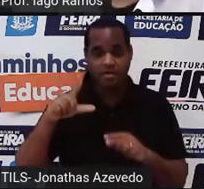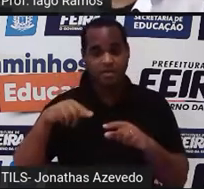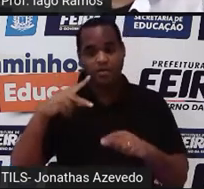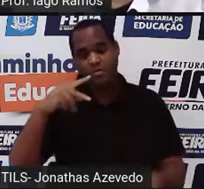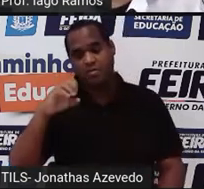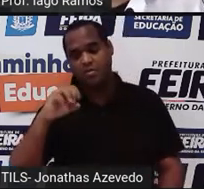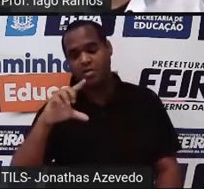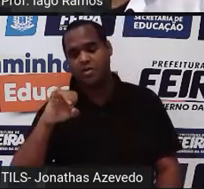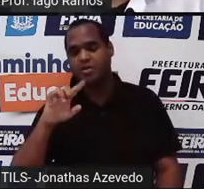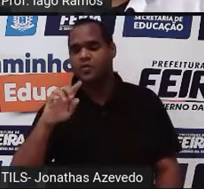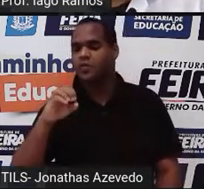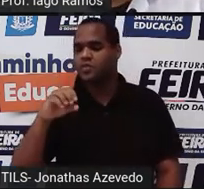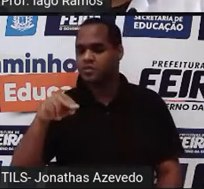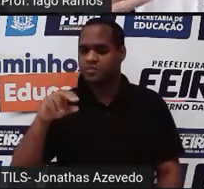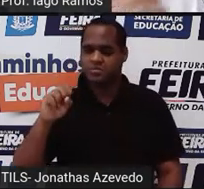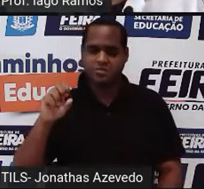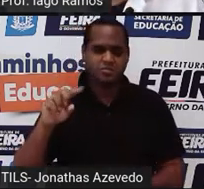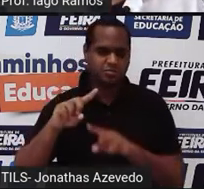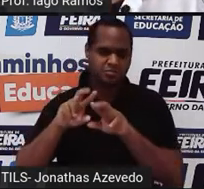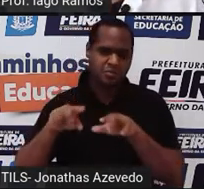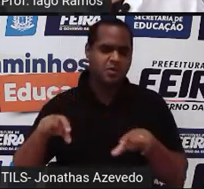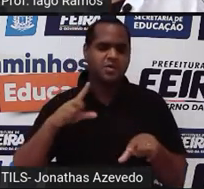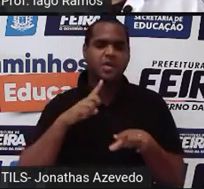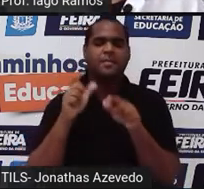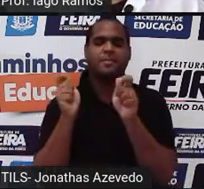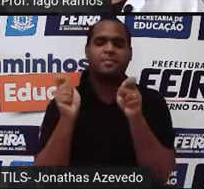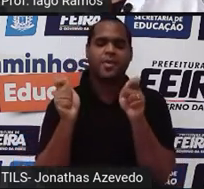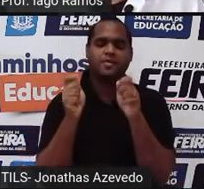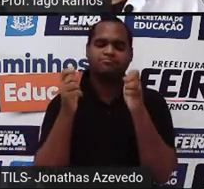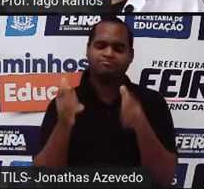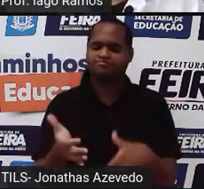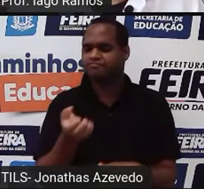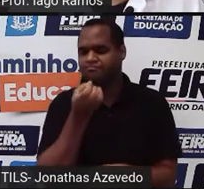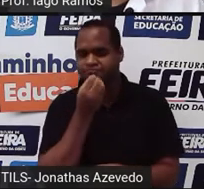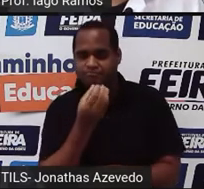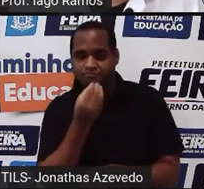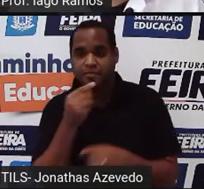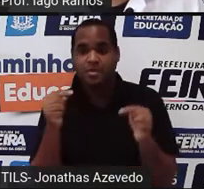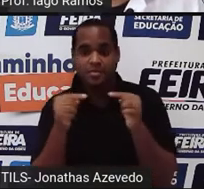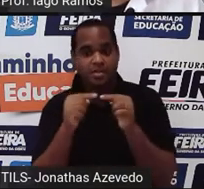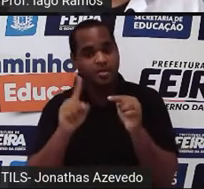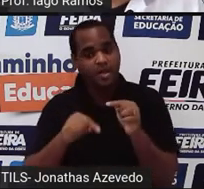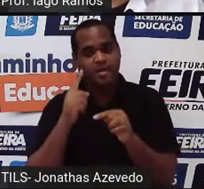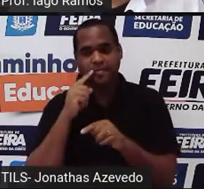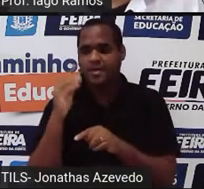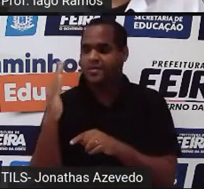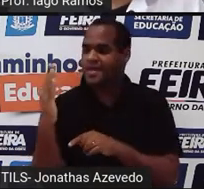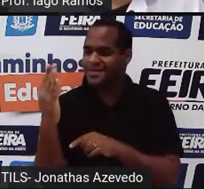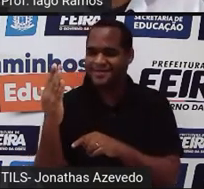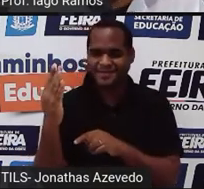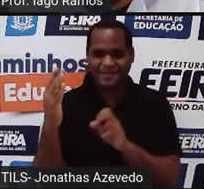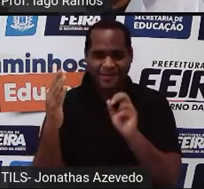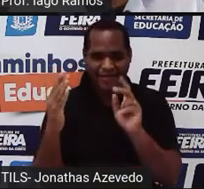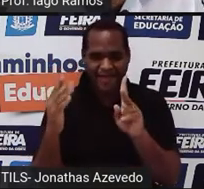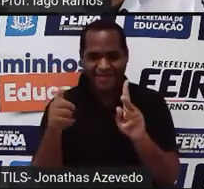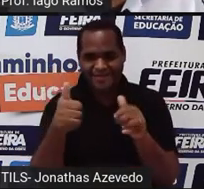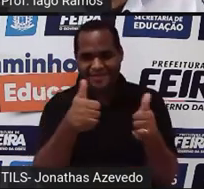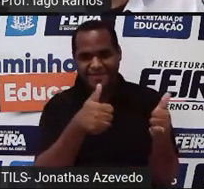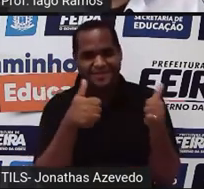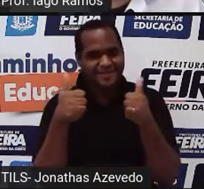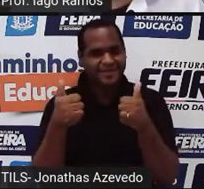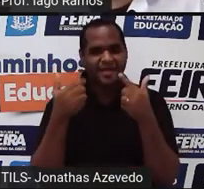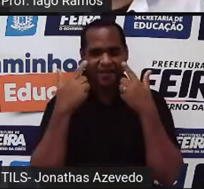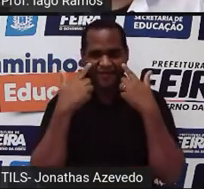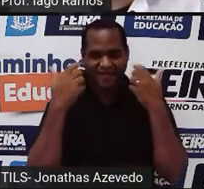polígonos, tanto faz. Funciona, né? Como funciona no espelho, tá bom? Beleza? Então deixa eu